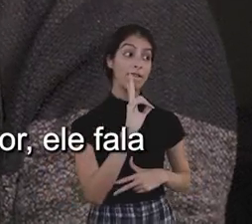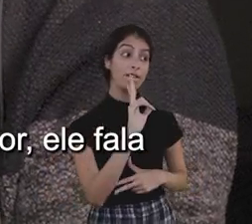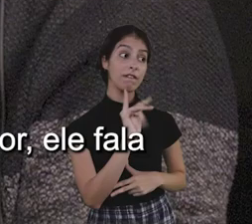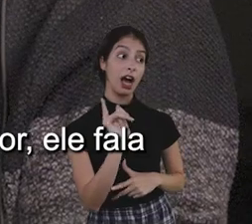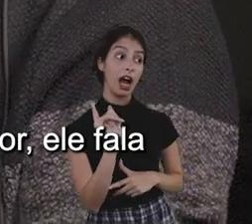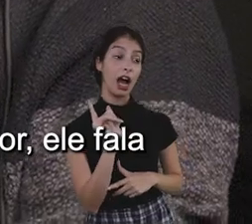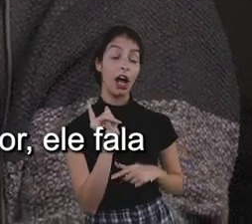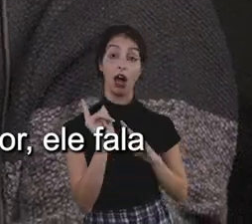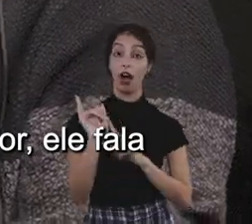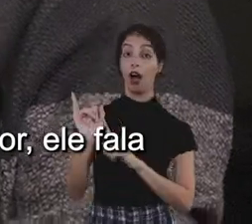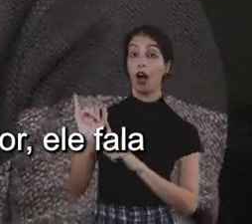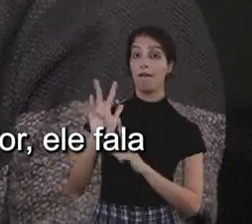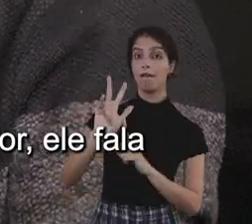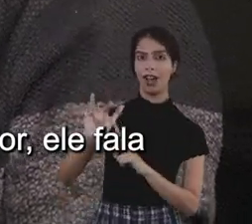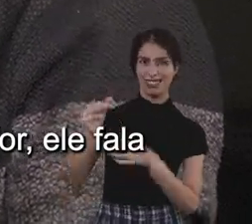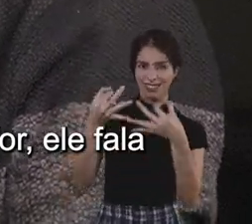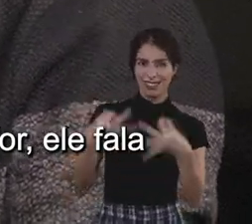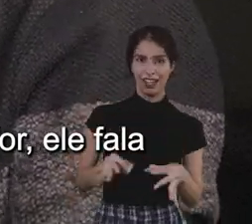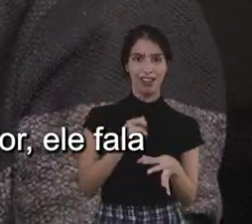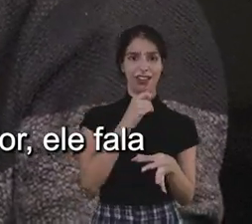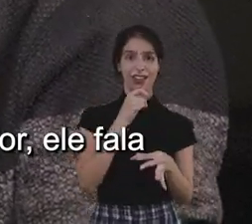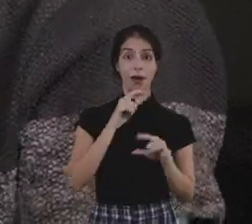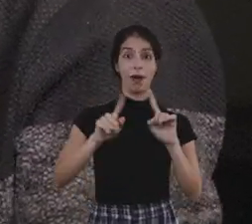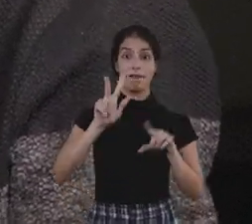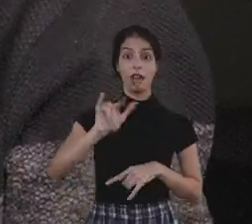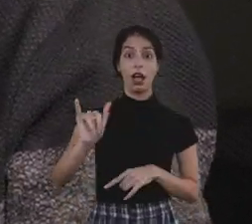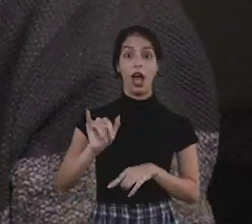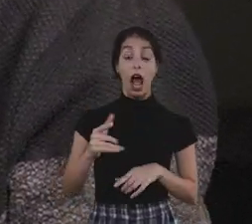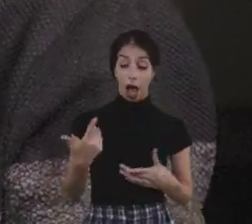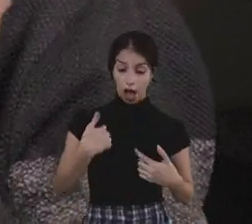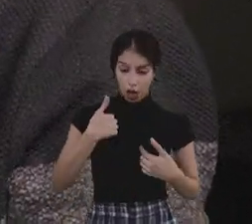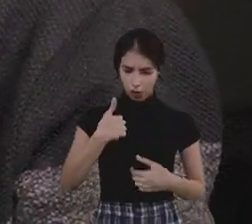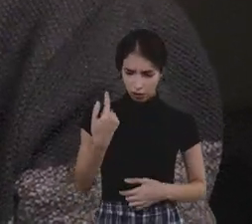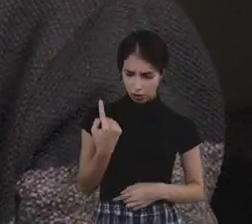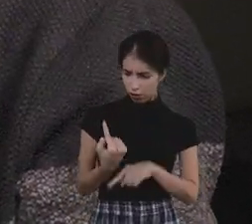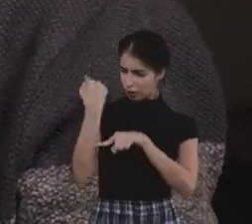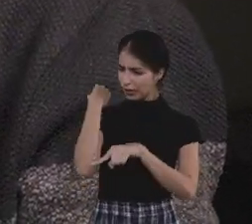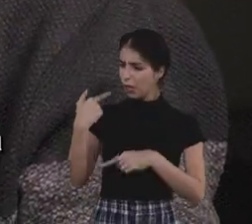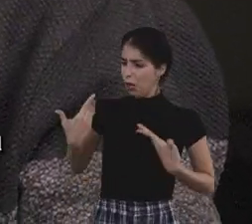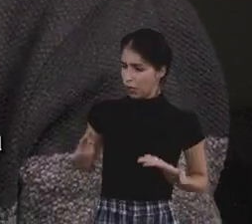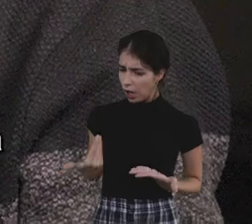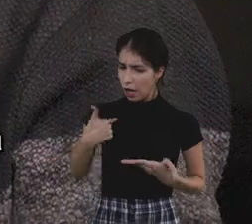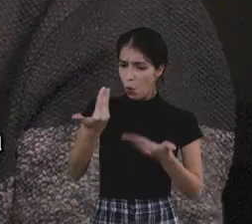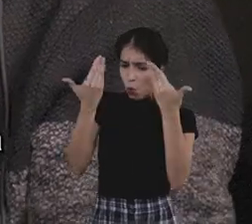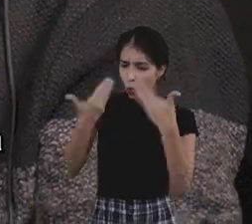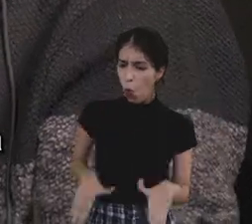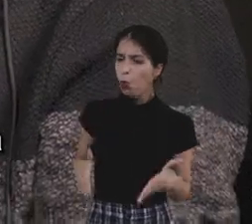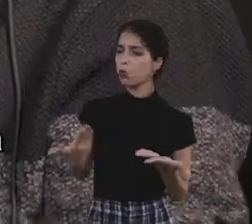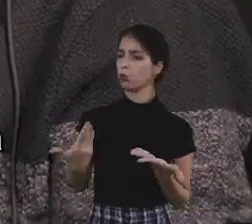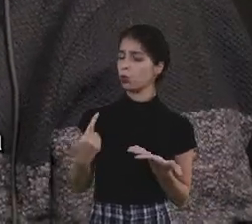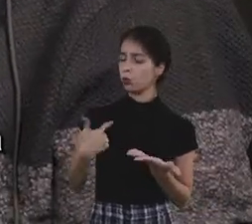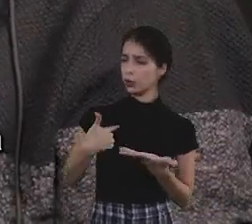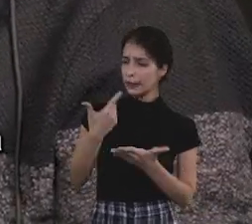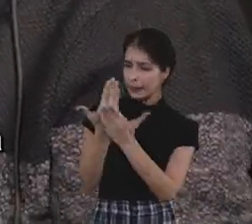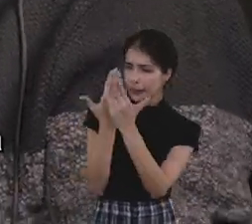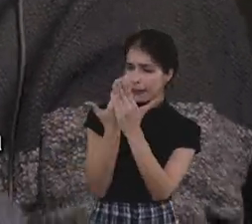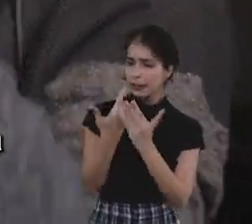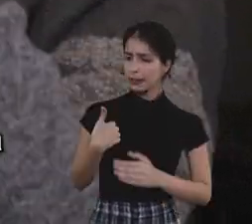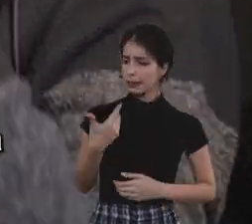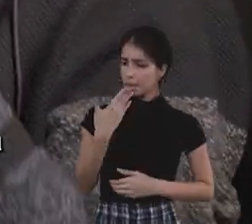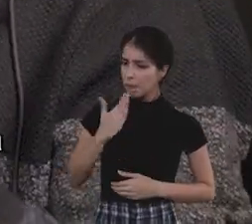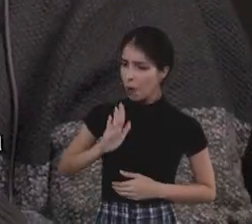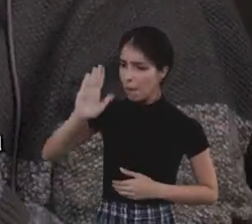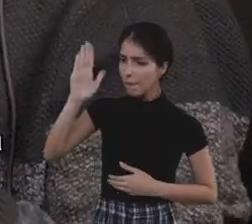de estabilidade porque o servidor ele fala assim bom aquele concurso que eu fiz lá atrás que me prometeu e